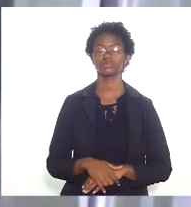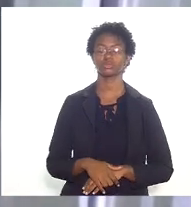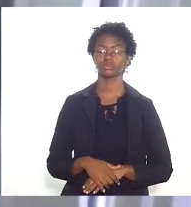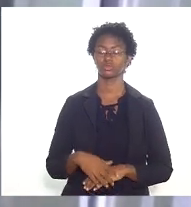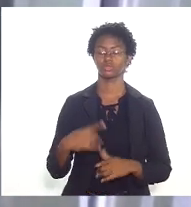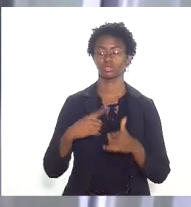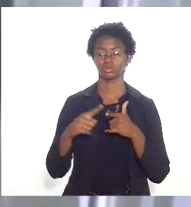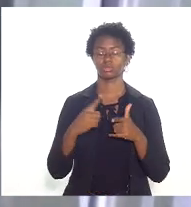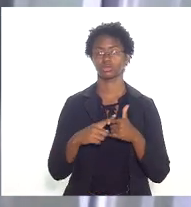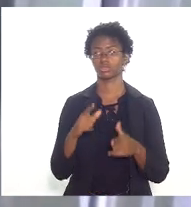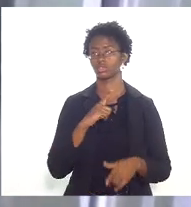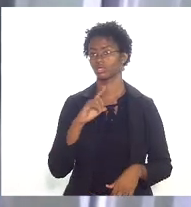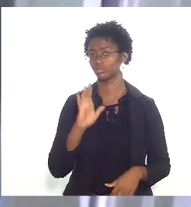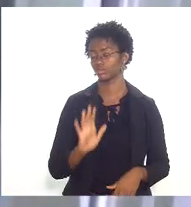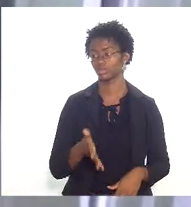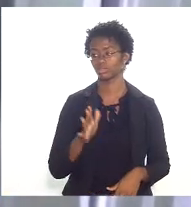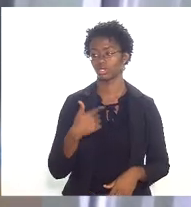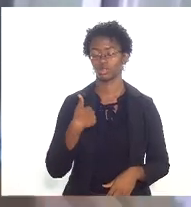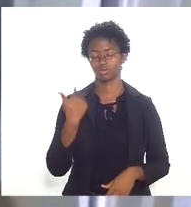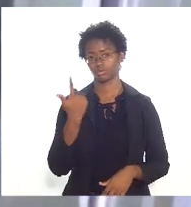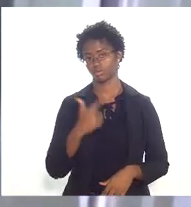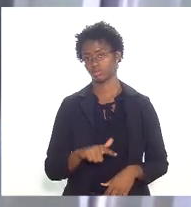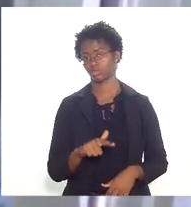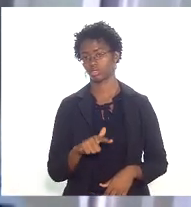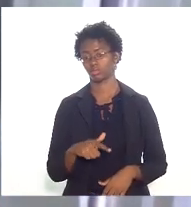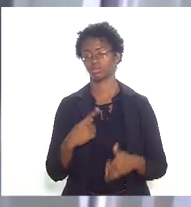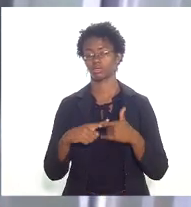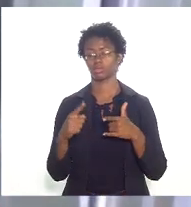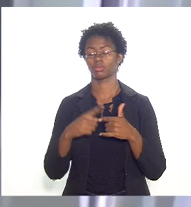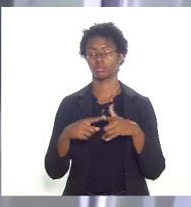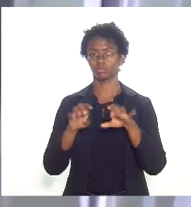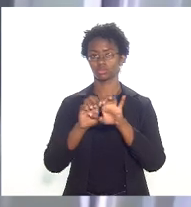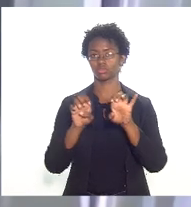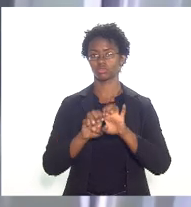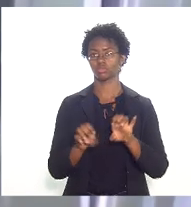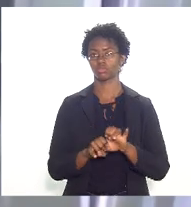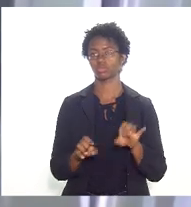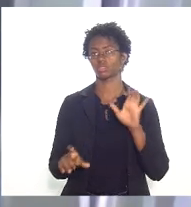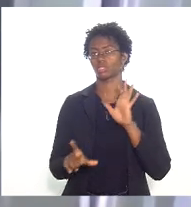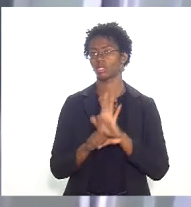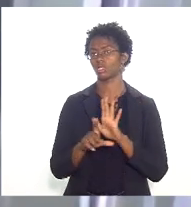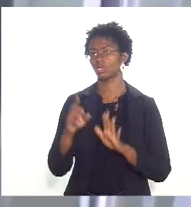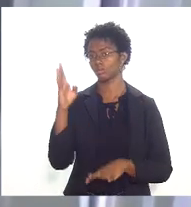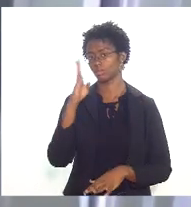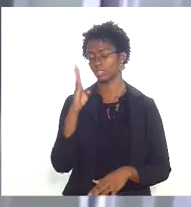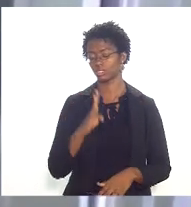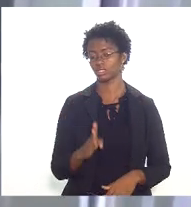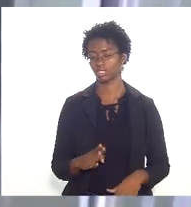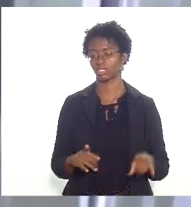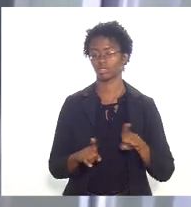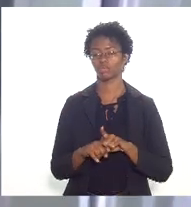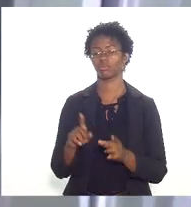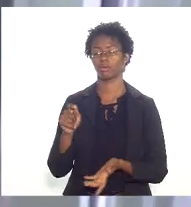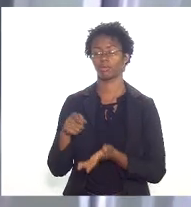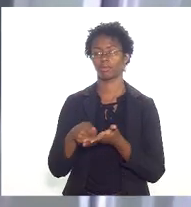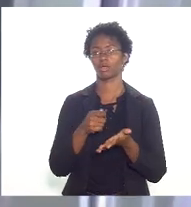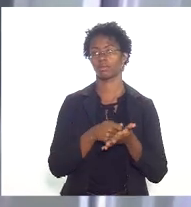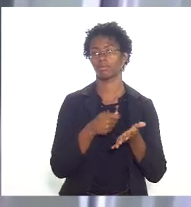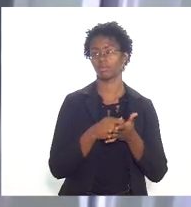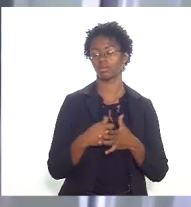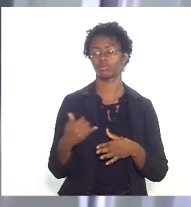nós já o programa de estruturante na legislação brasileira como a questão da tributação do